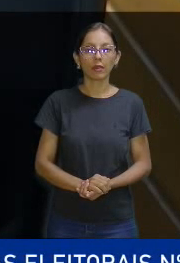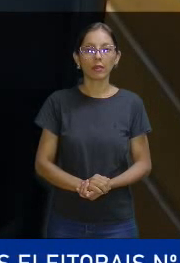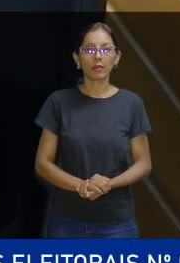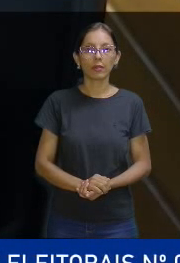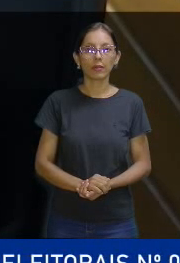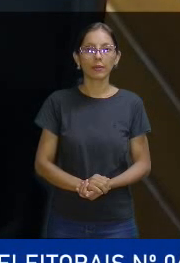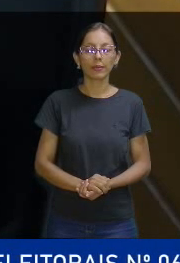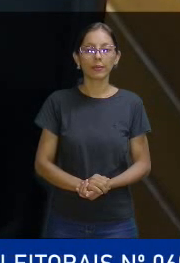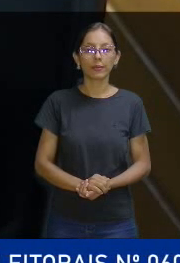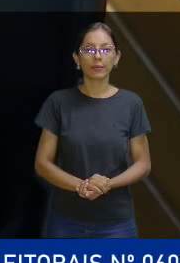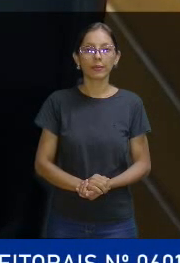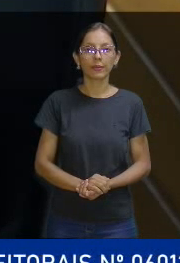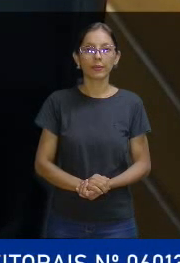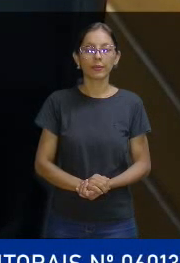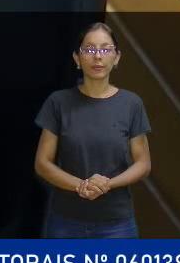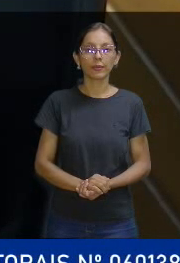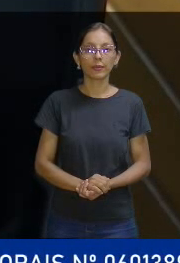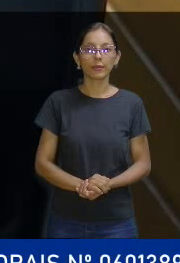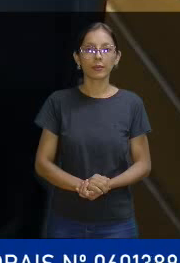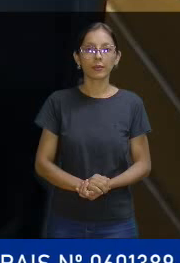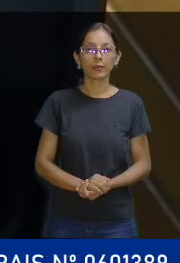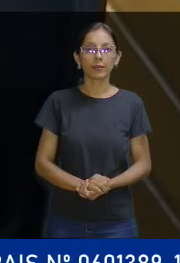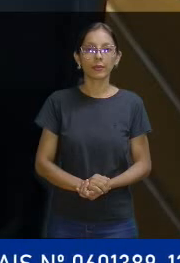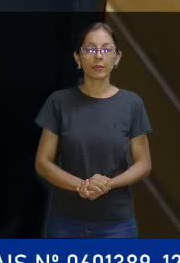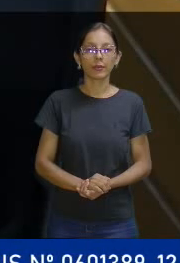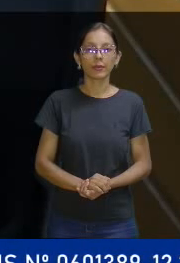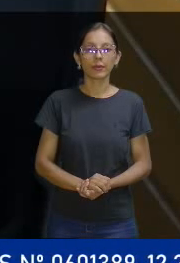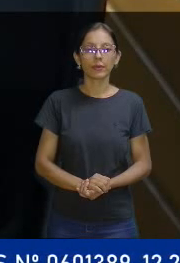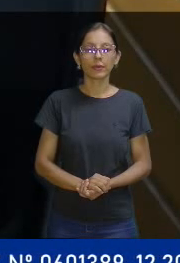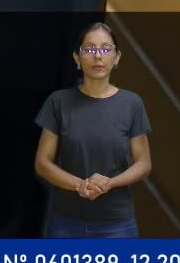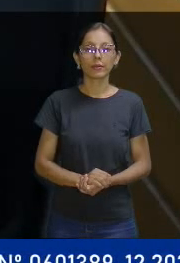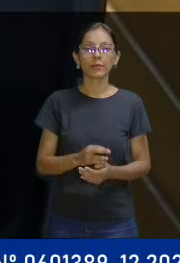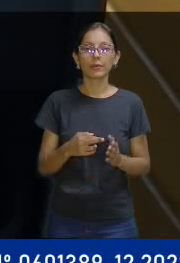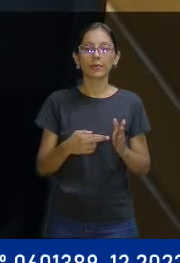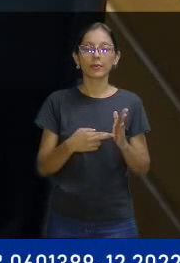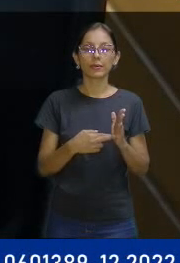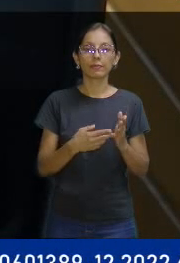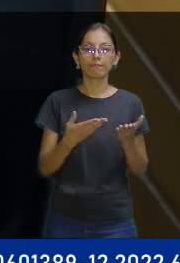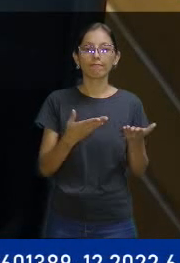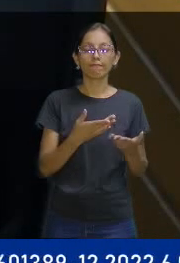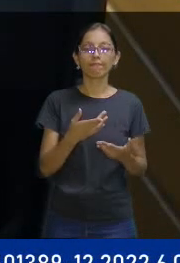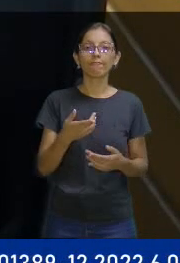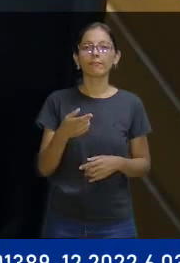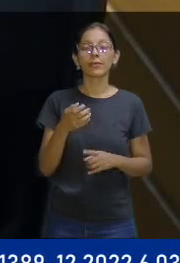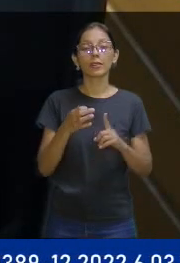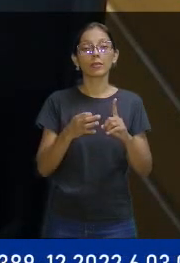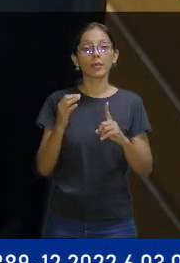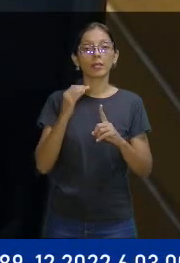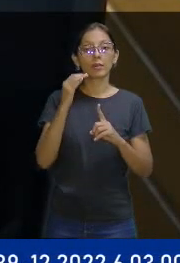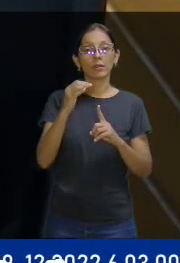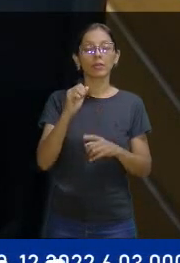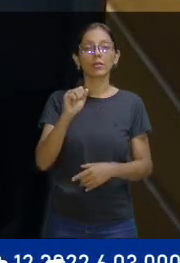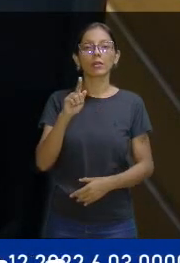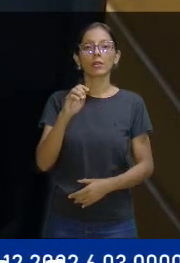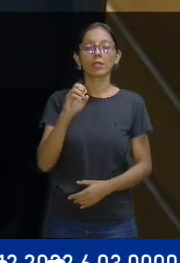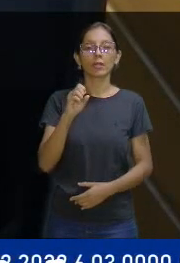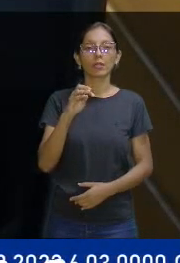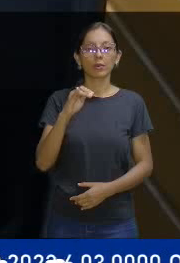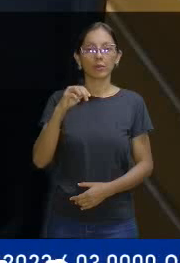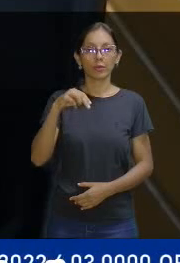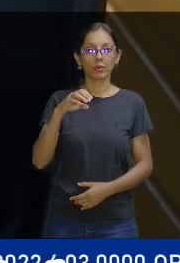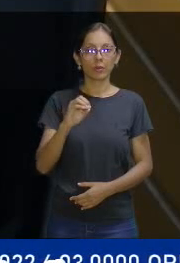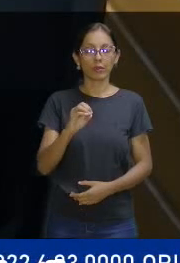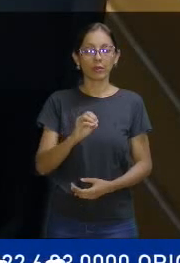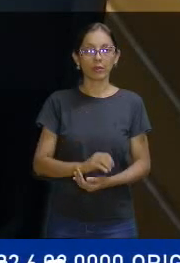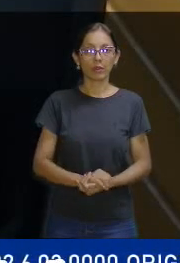A relatoria do vereador Agostinho Silvério, corregedor. Os